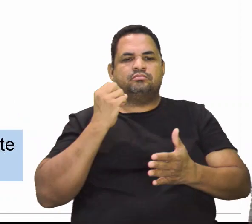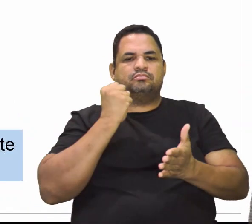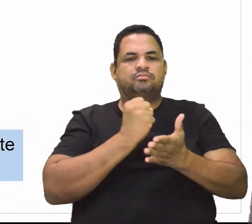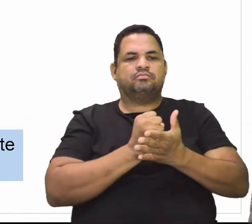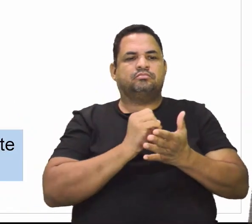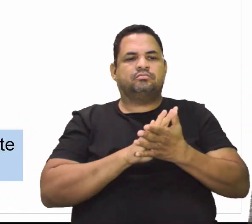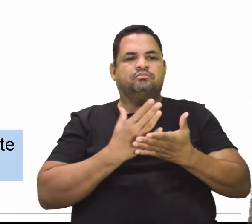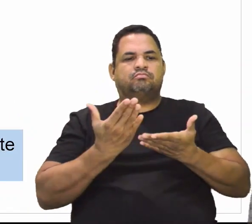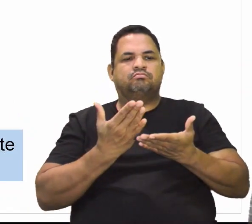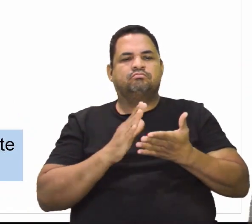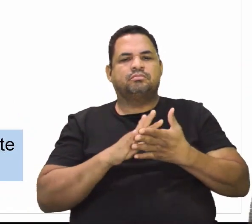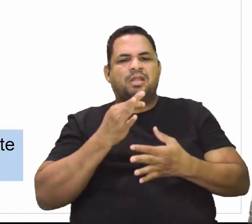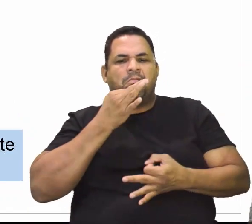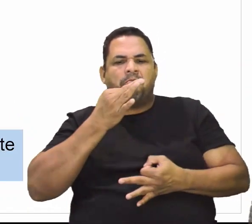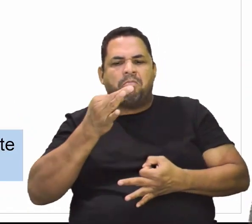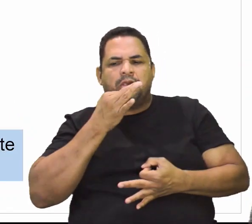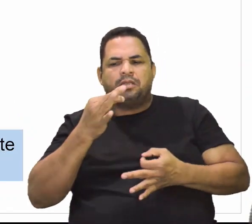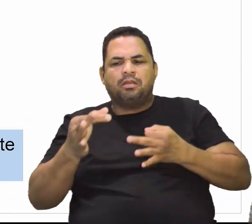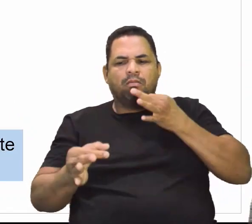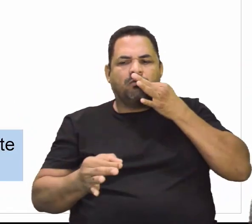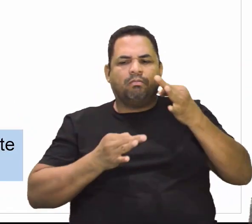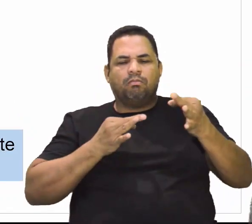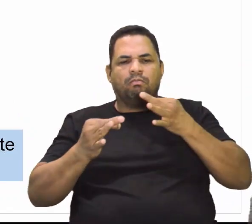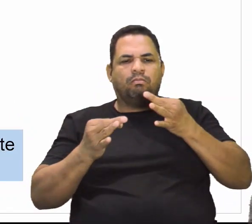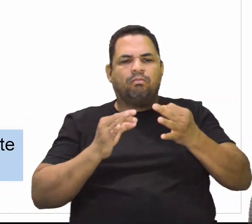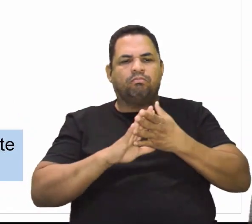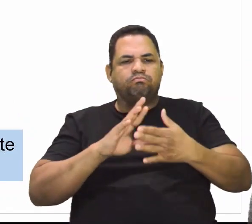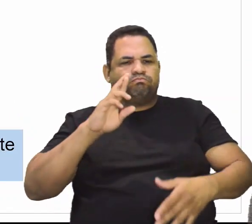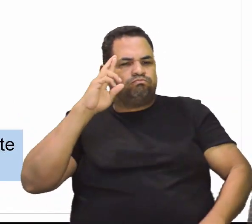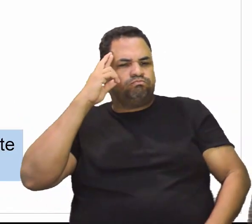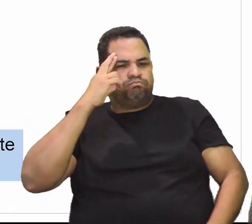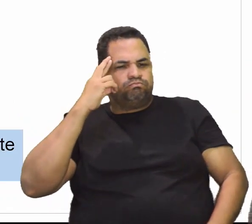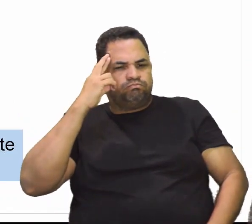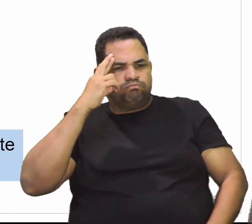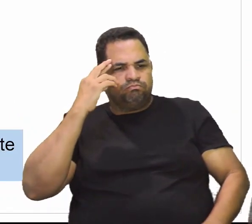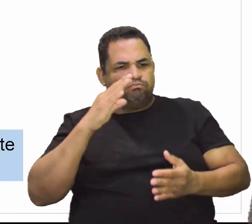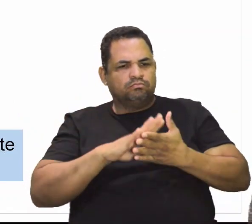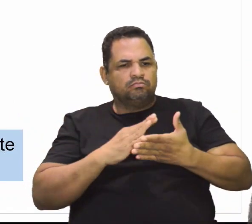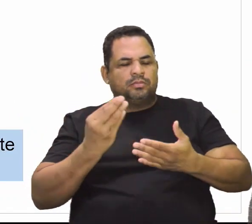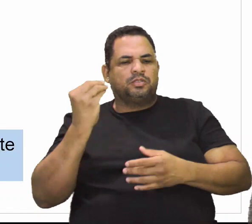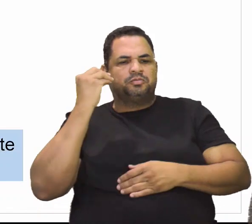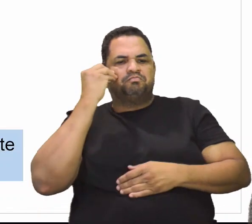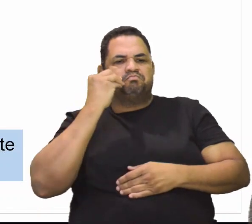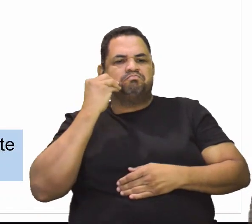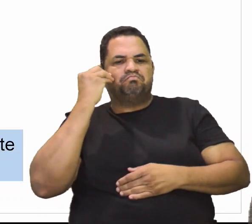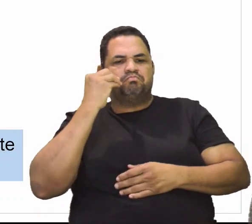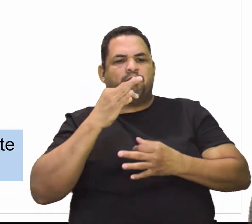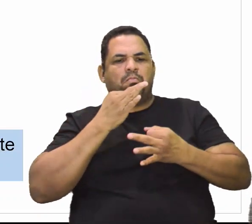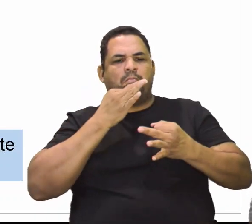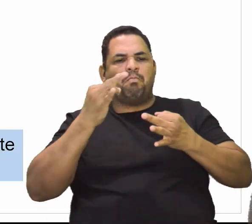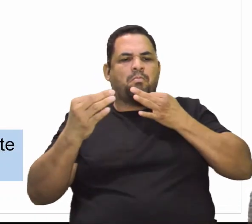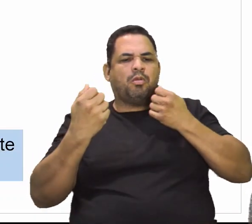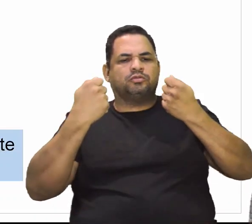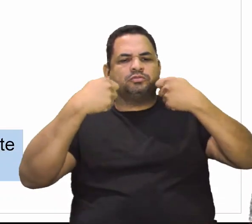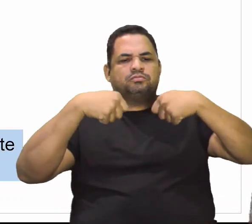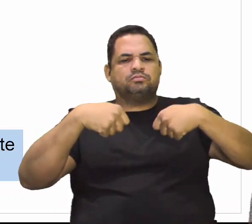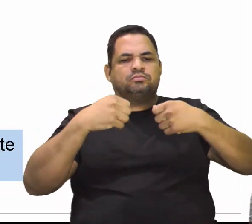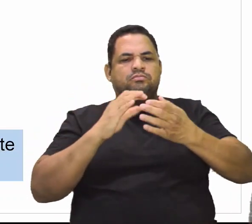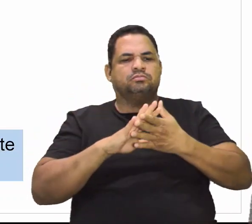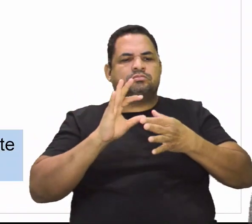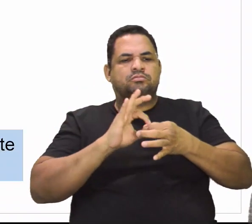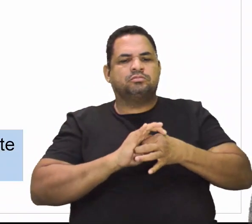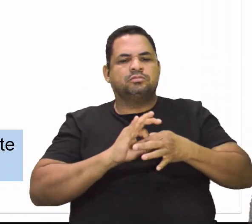pelo espírito crítico, racionalista, disposto a experimentar hipóteses e